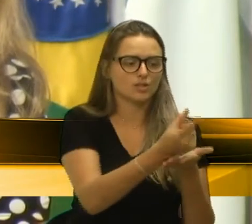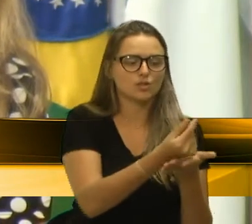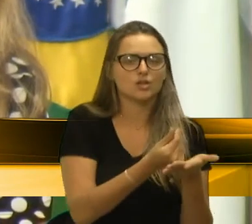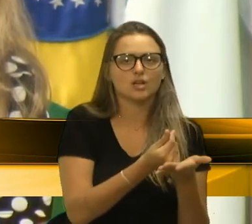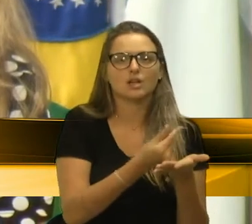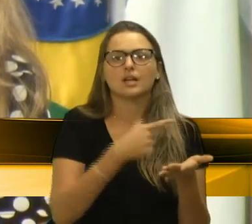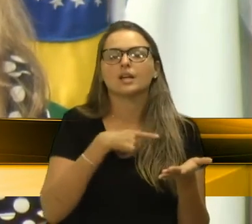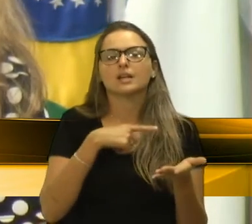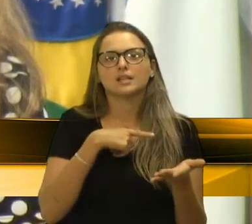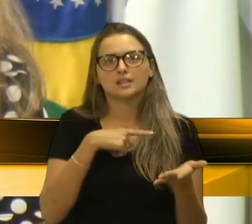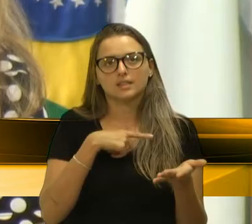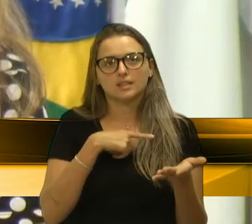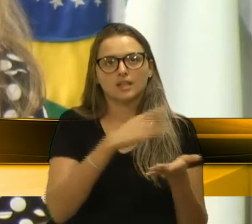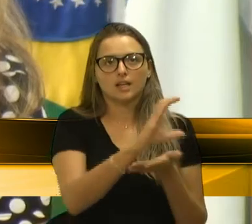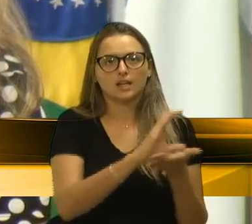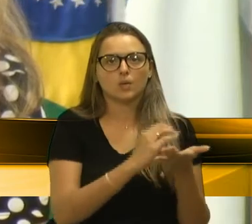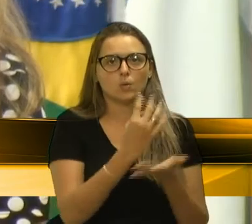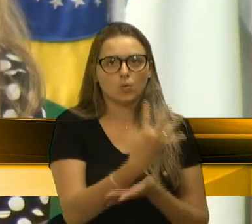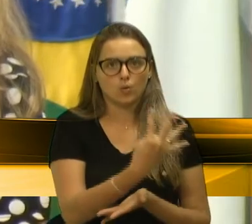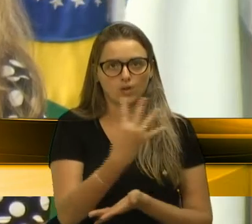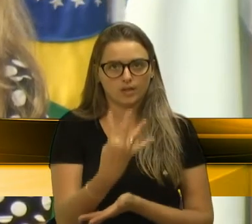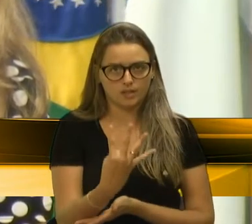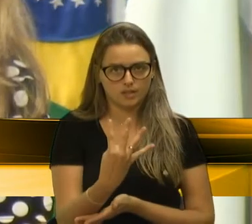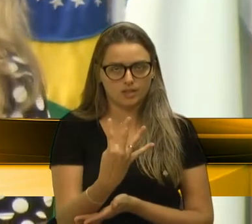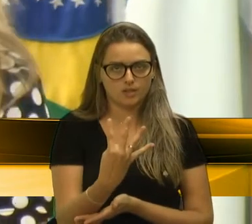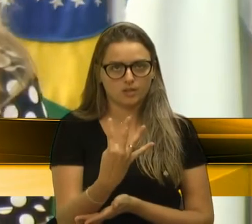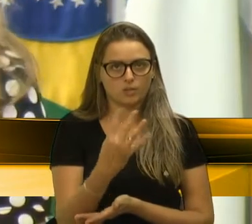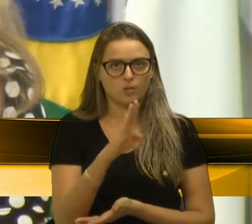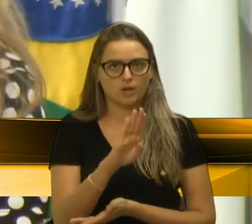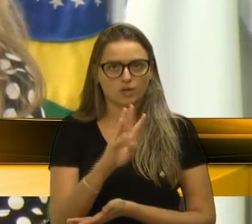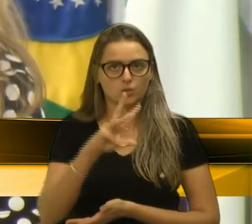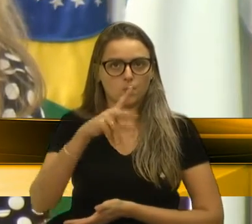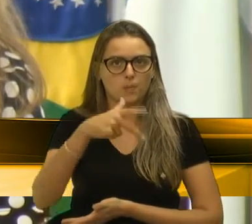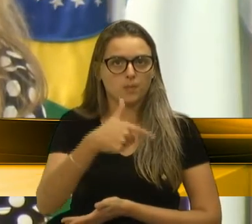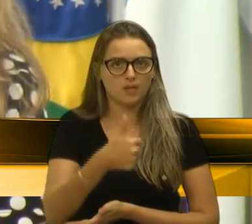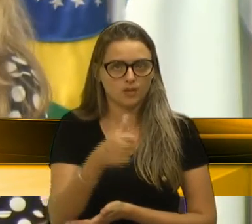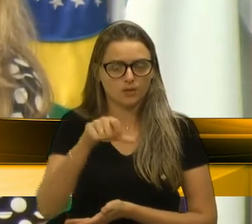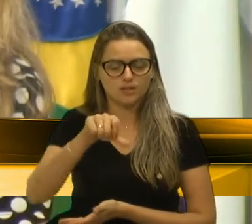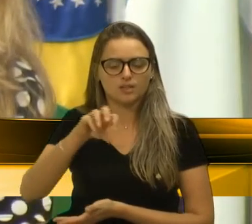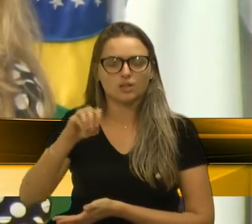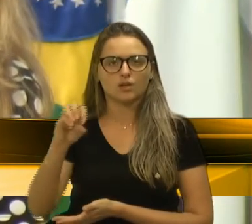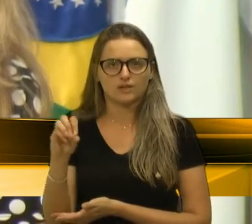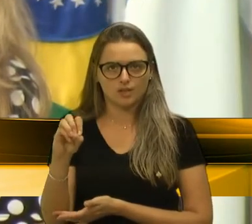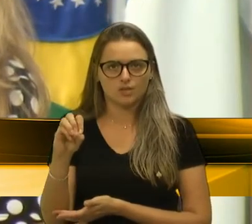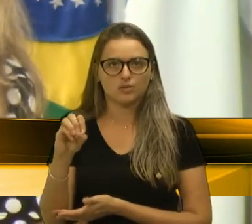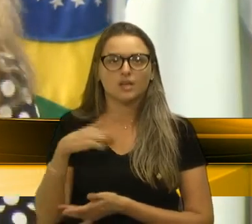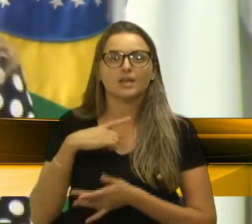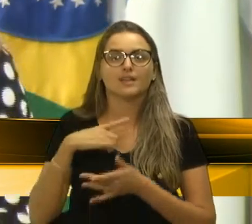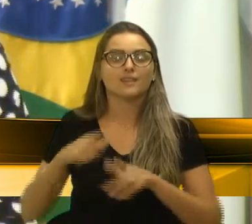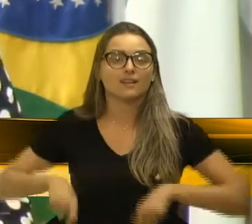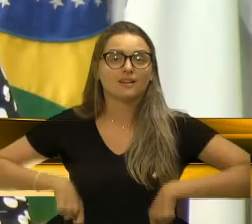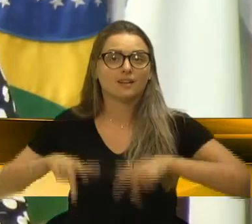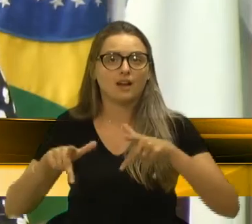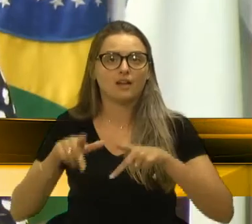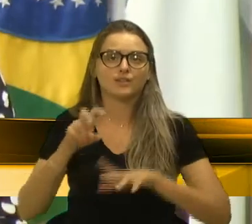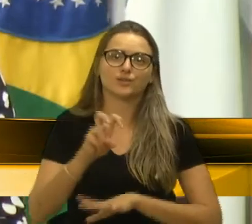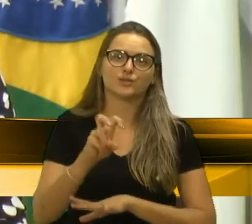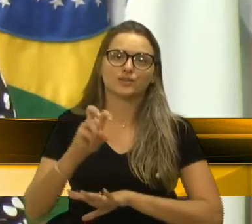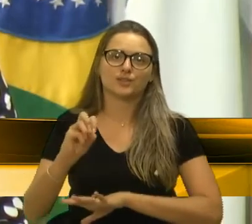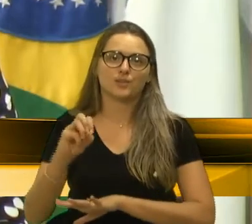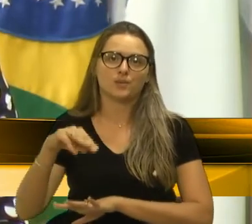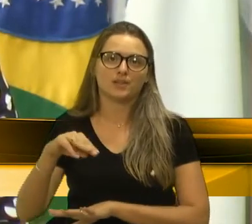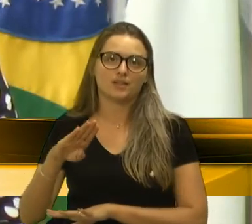uma previsão de receita de 44 bi e 900 e uma previsão de despesas de 50